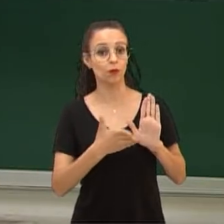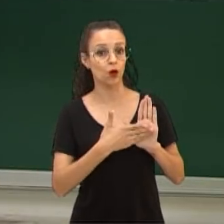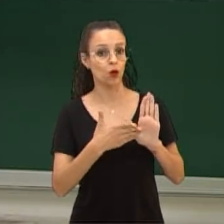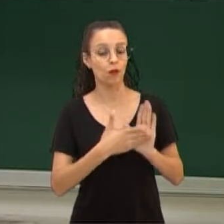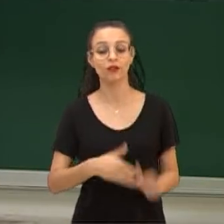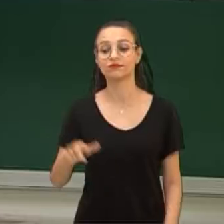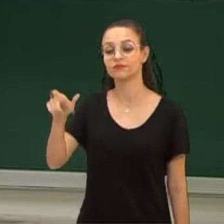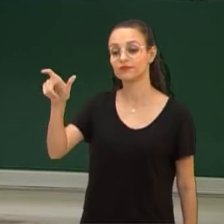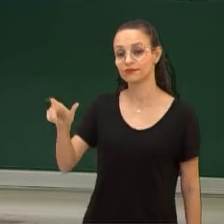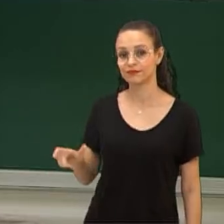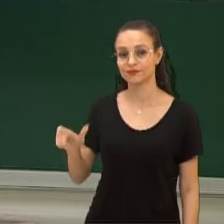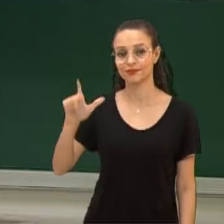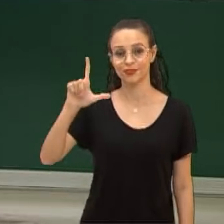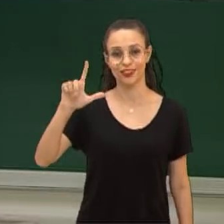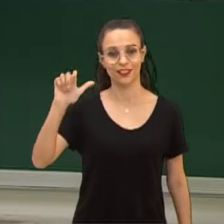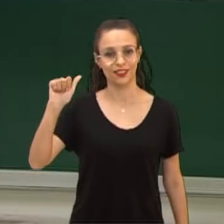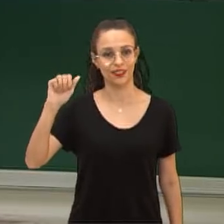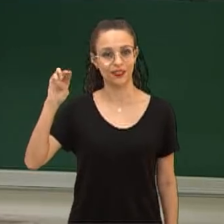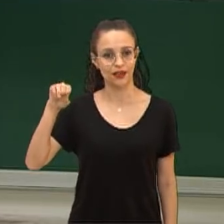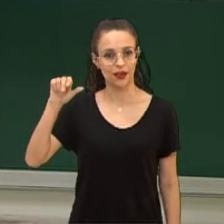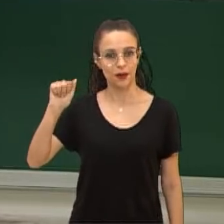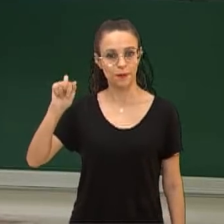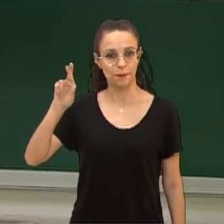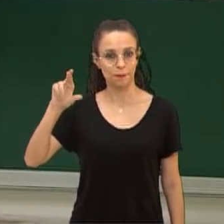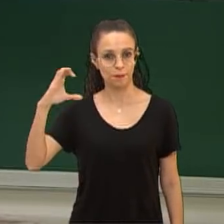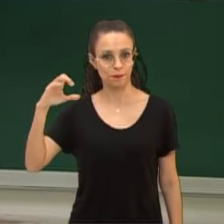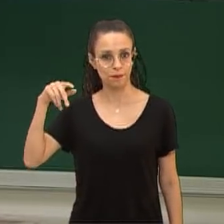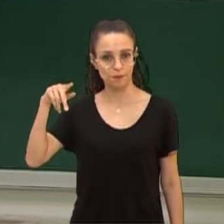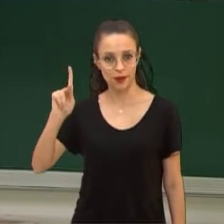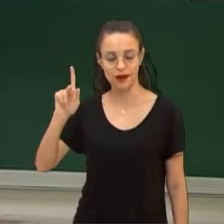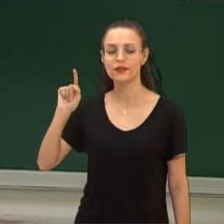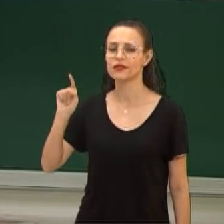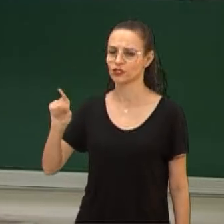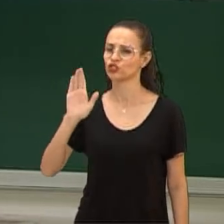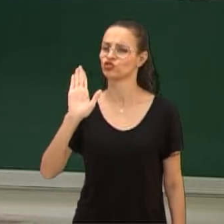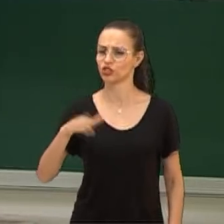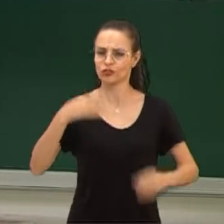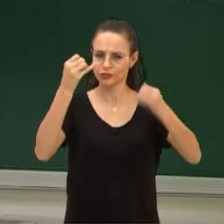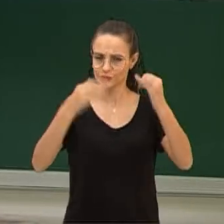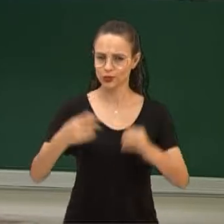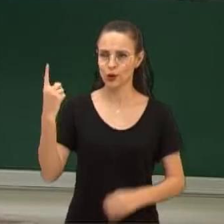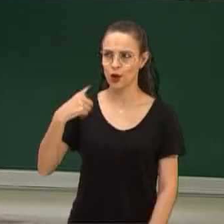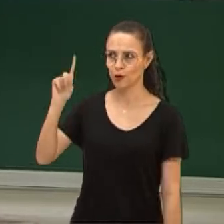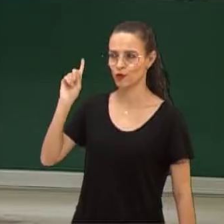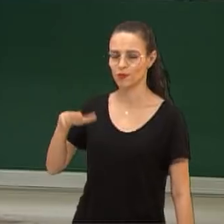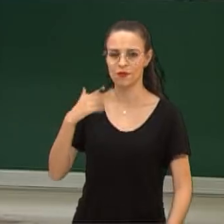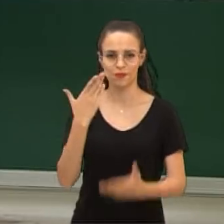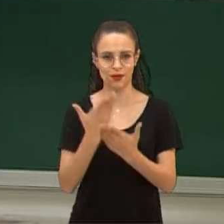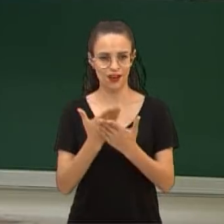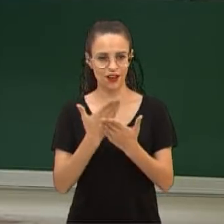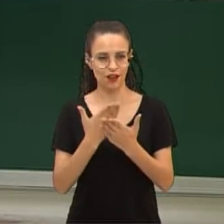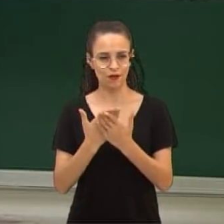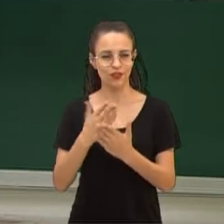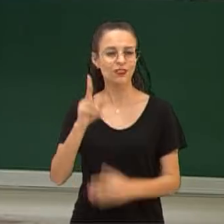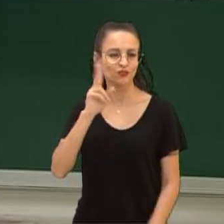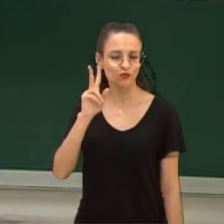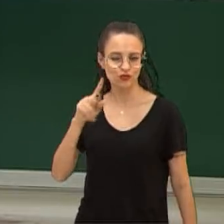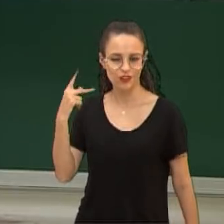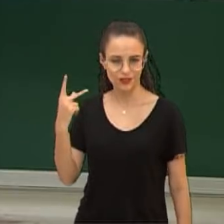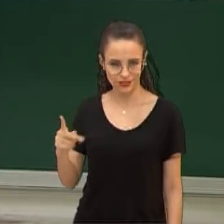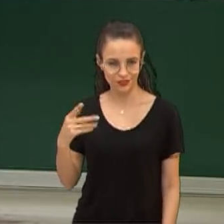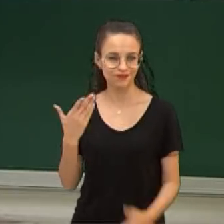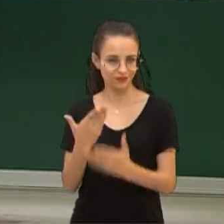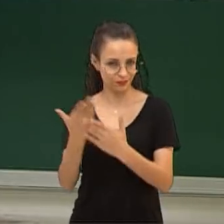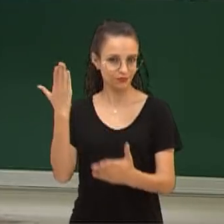por Jean-Baptiste Lamarck. Um naturalista que nós conhecemos na aula anterior, conhecemos um pouquinho da sua história na aula